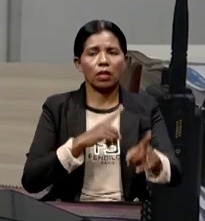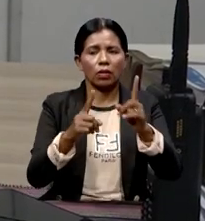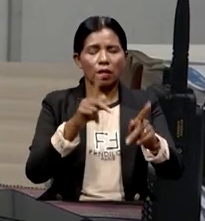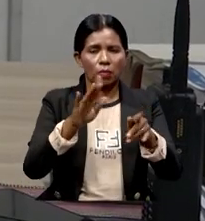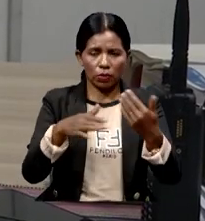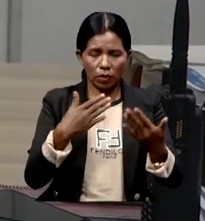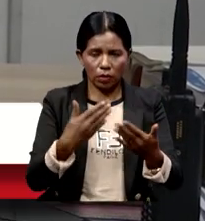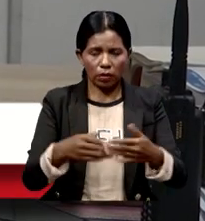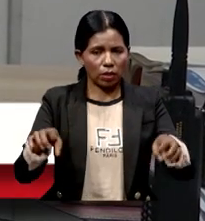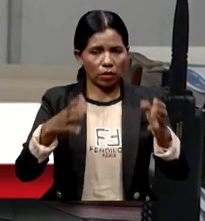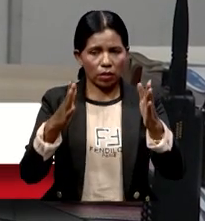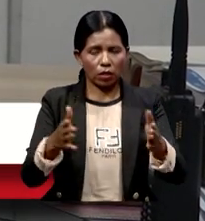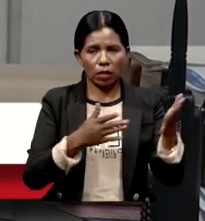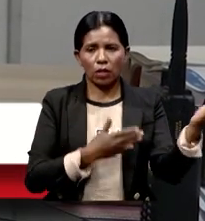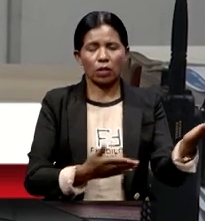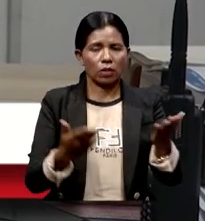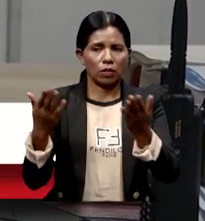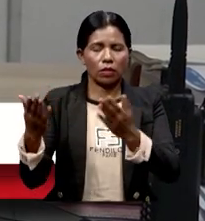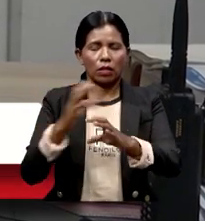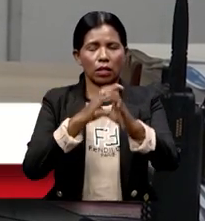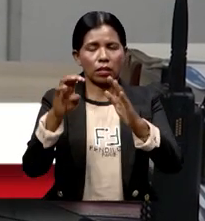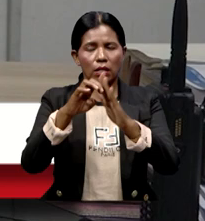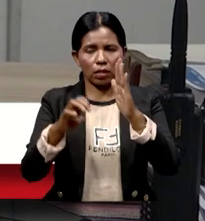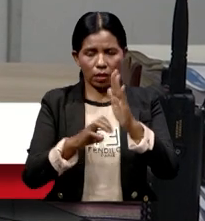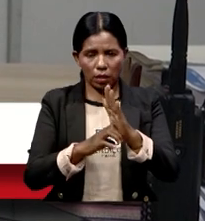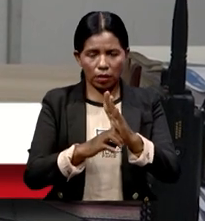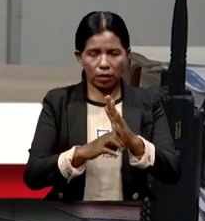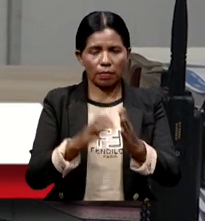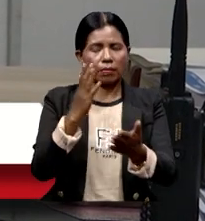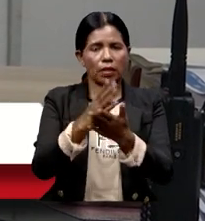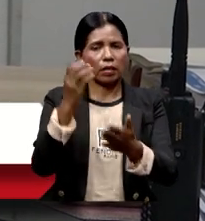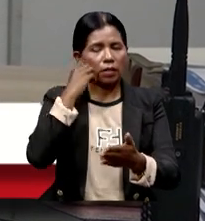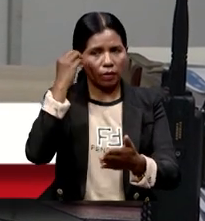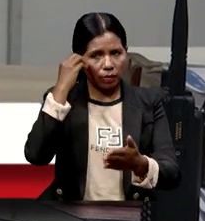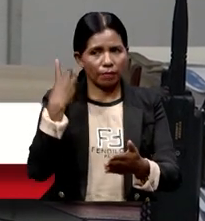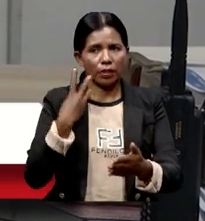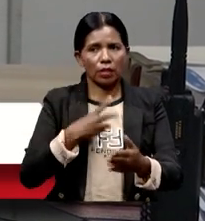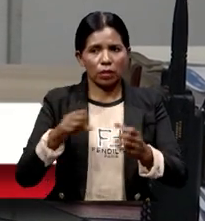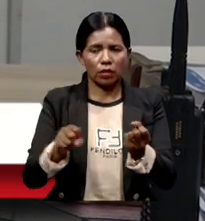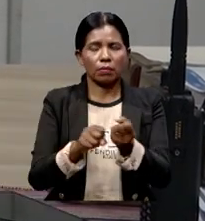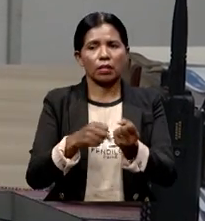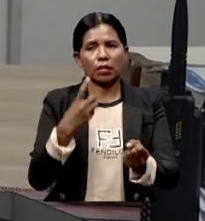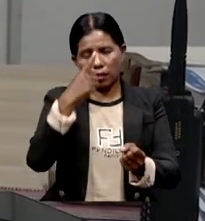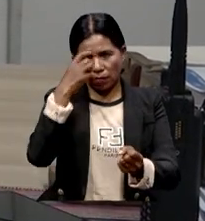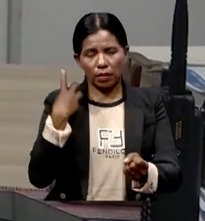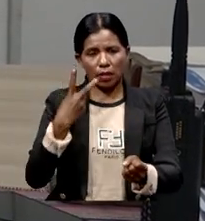hoto funcionar sira lori kareta estado ba para hum mas ita contribui tamba ita